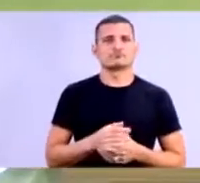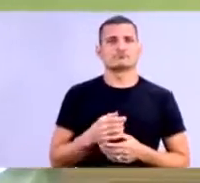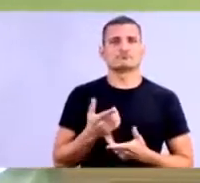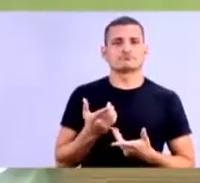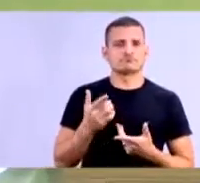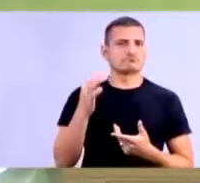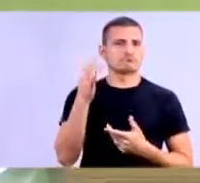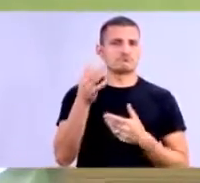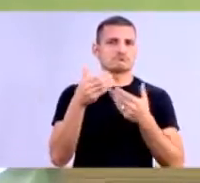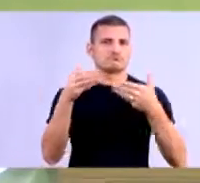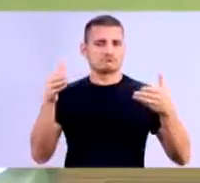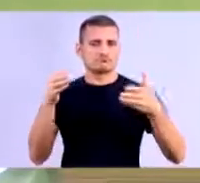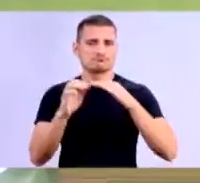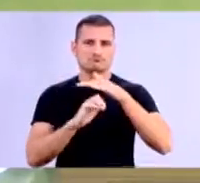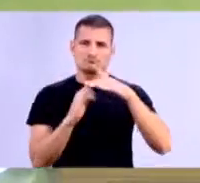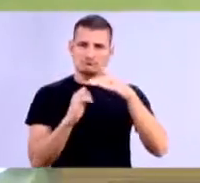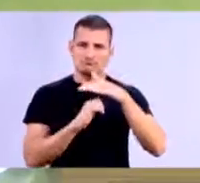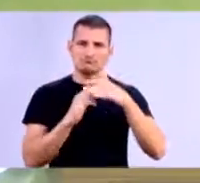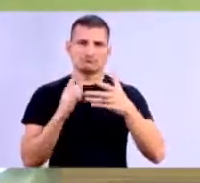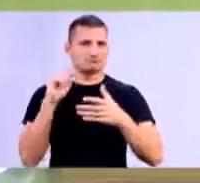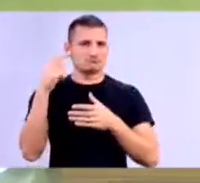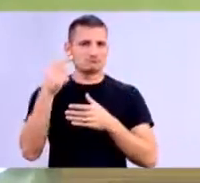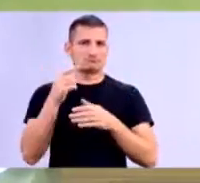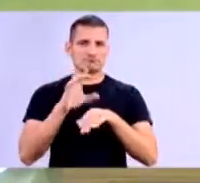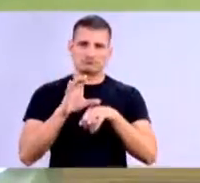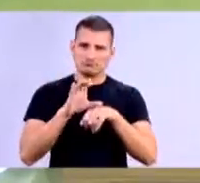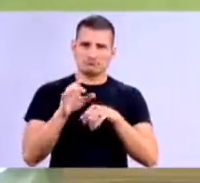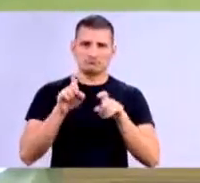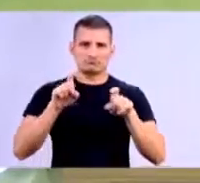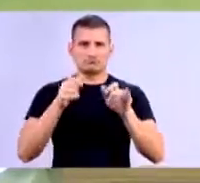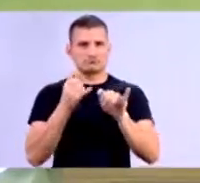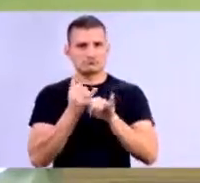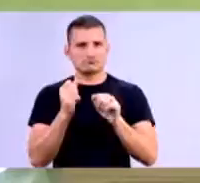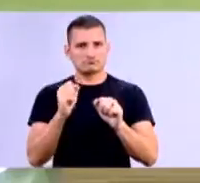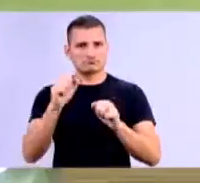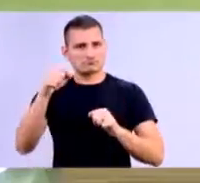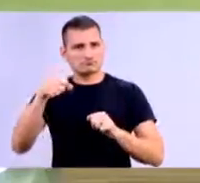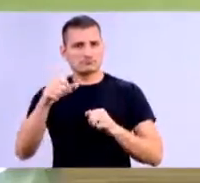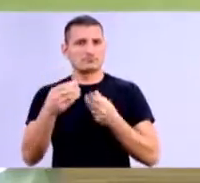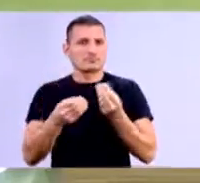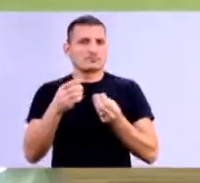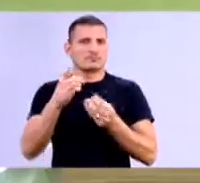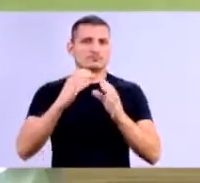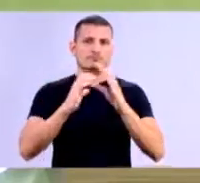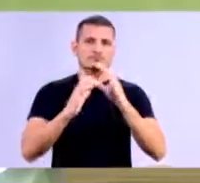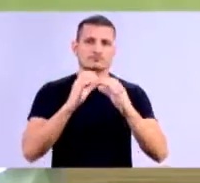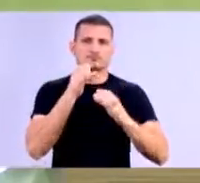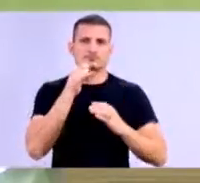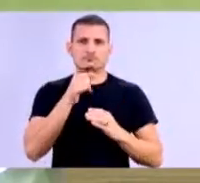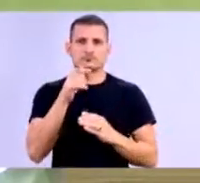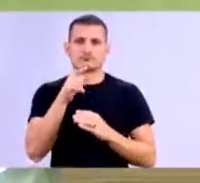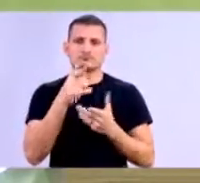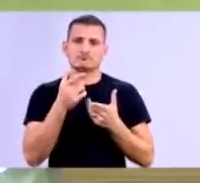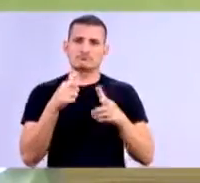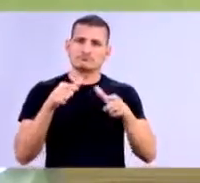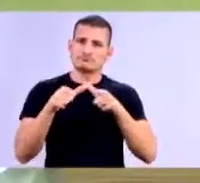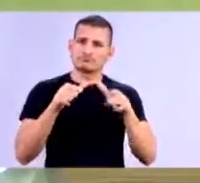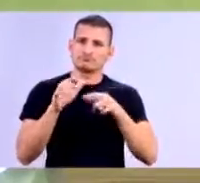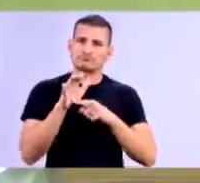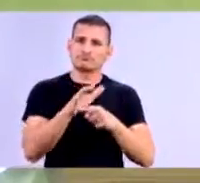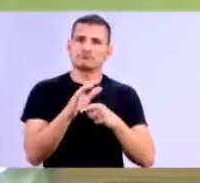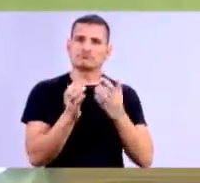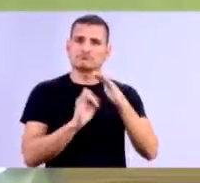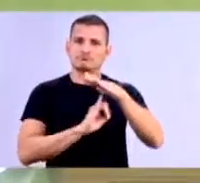desse curso de informática para a internet? Pode sim. E aí, como que você vai se comunicar se você fosse prestar um serviço para uma